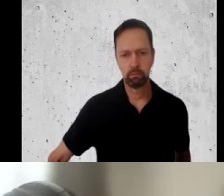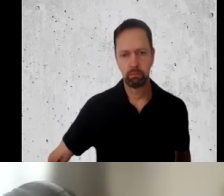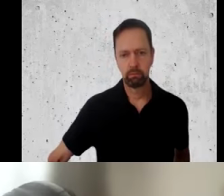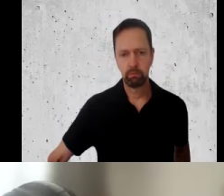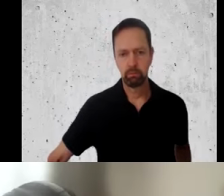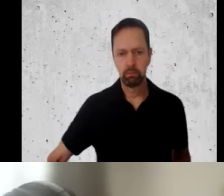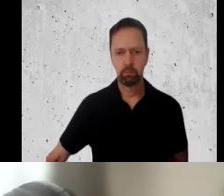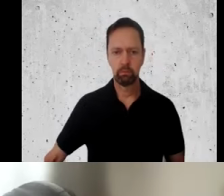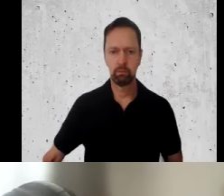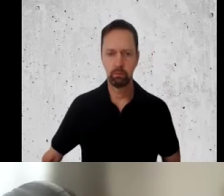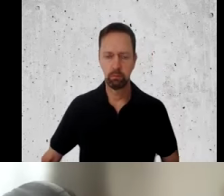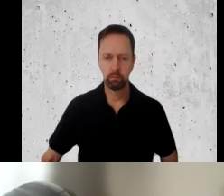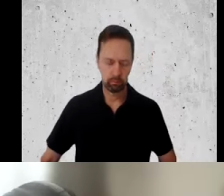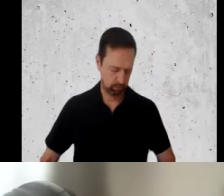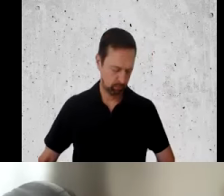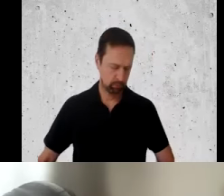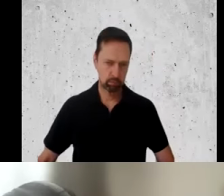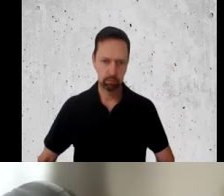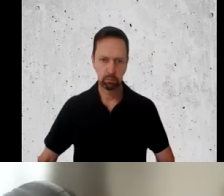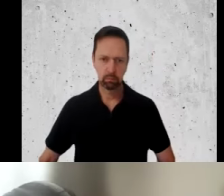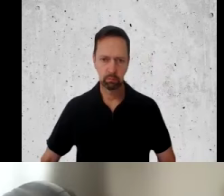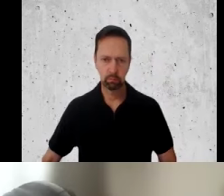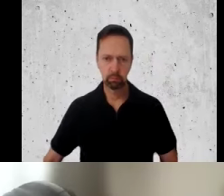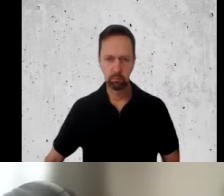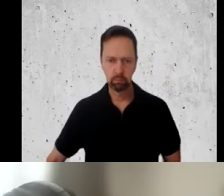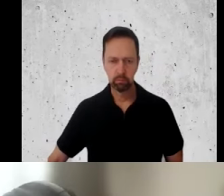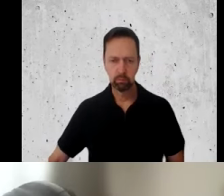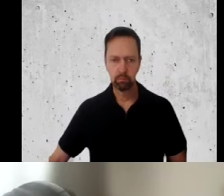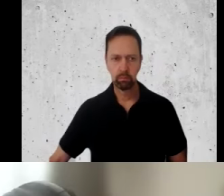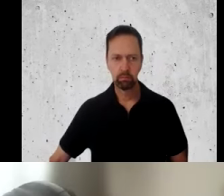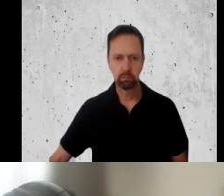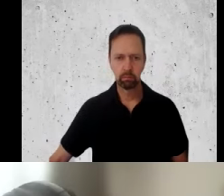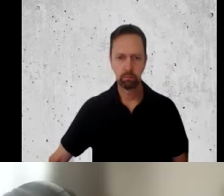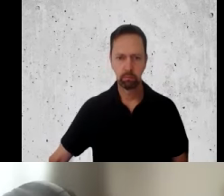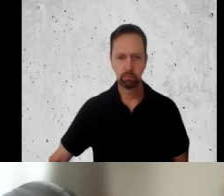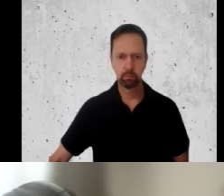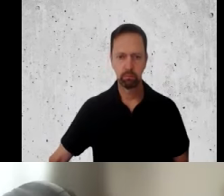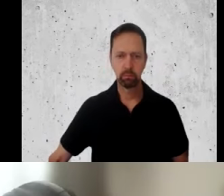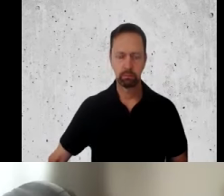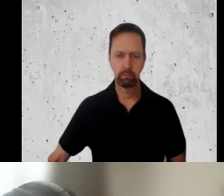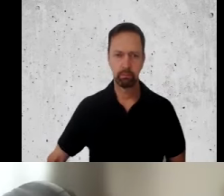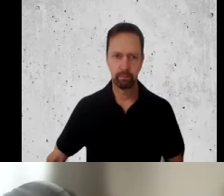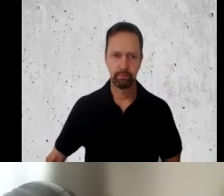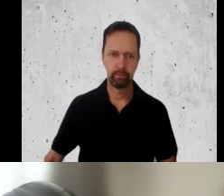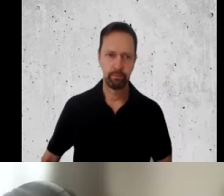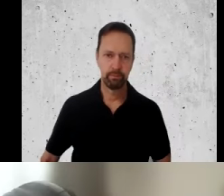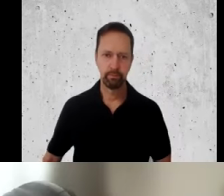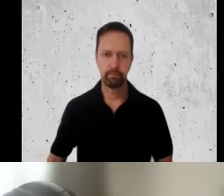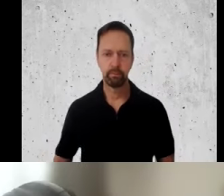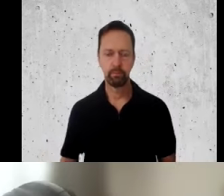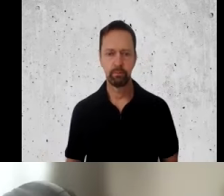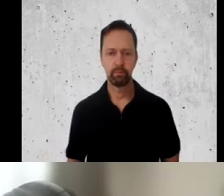e 2004, teve uma explosão de criação de município. Mais de 1000 municípios foram criados no Brasil naquela época. Então,